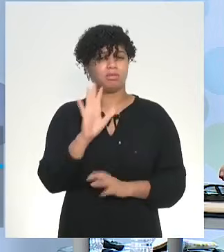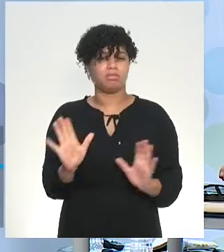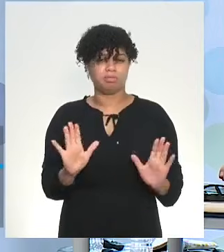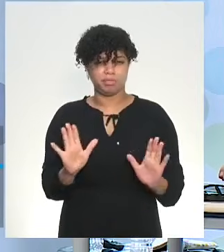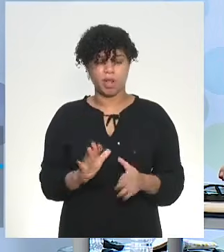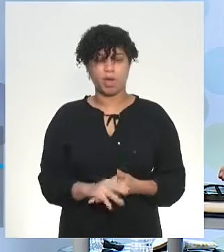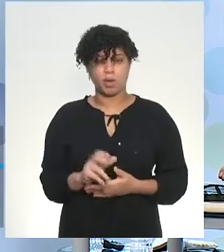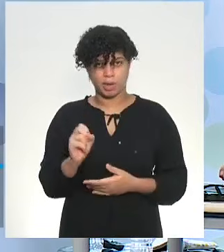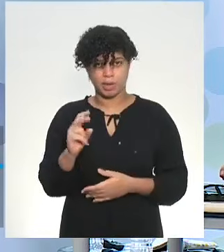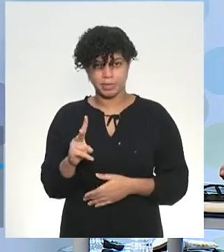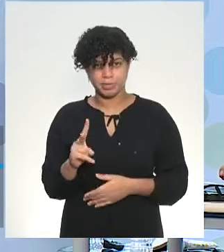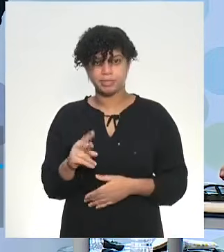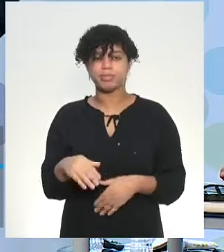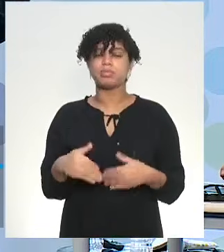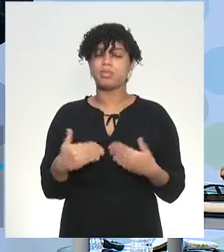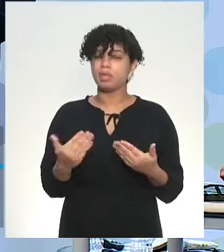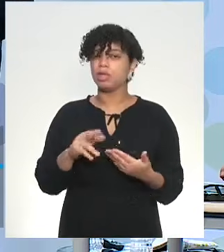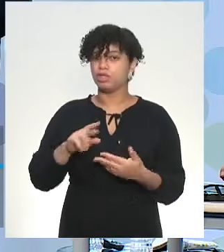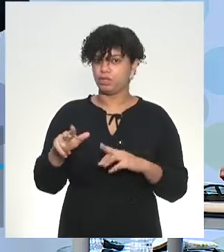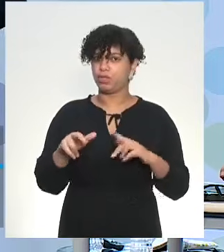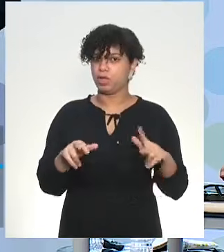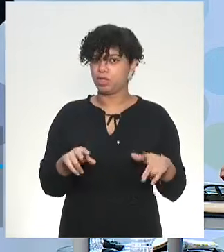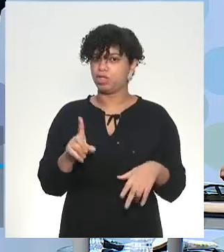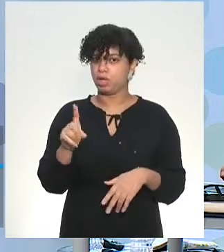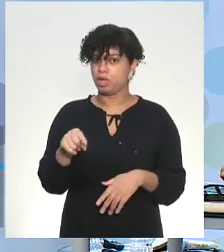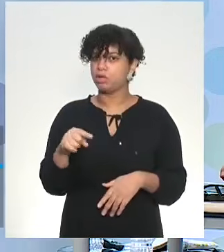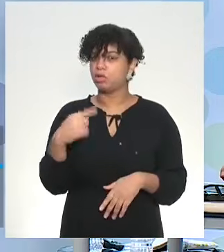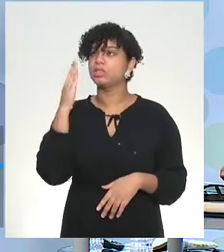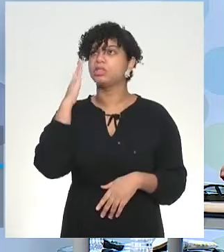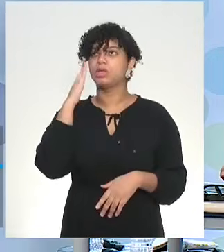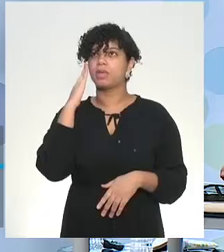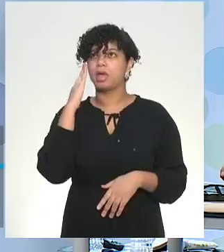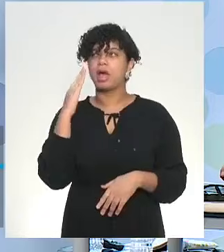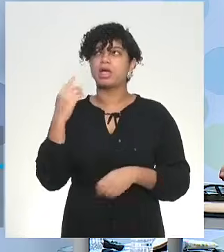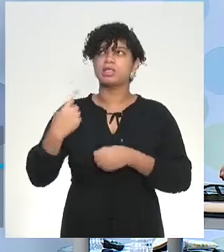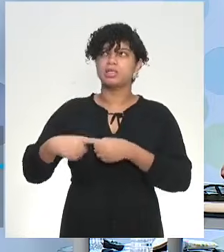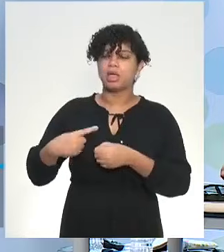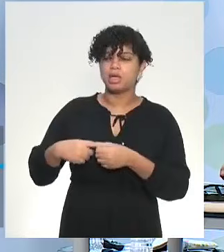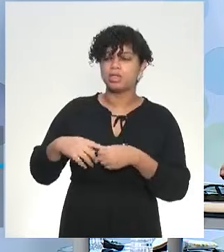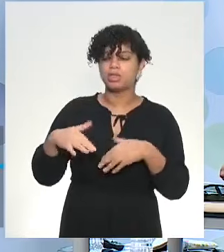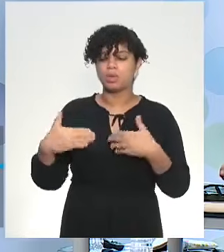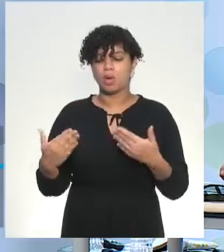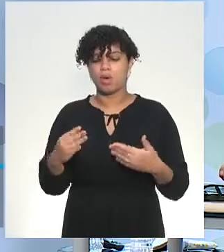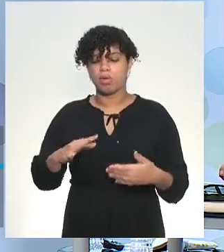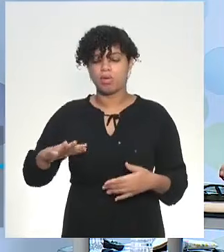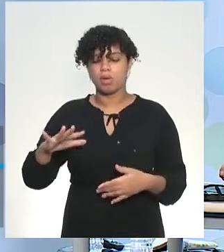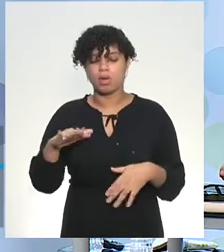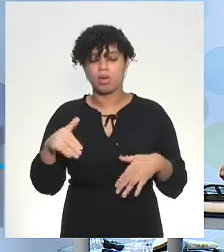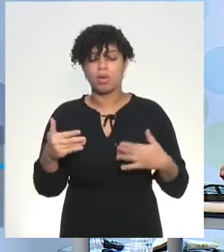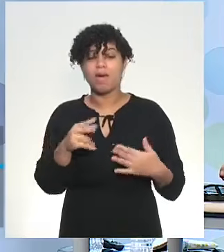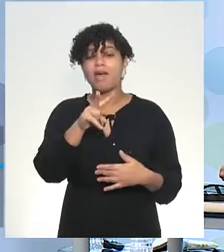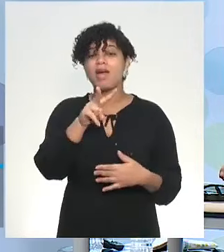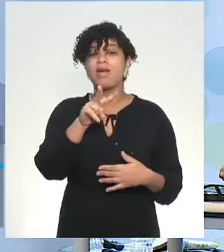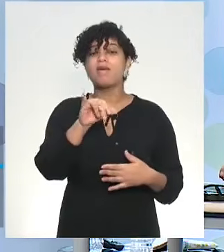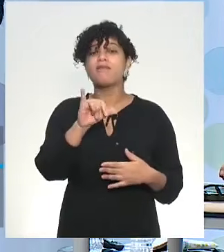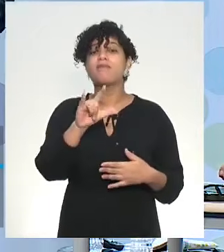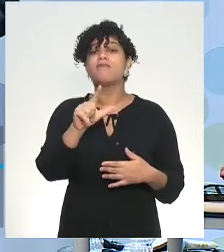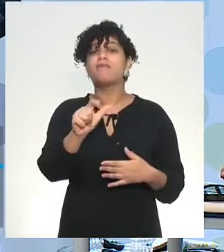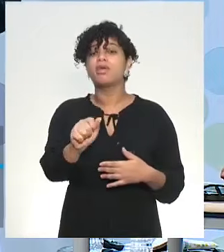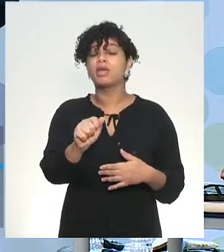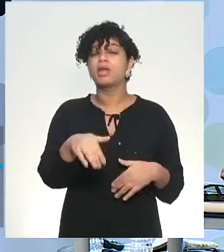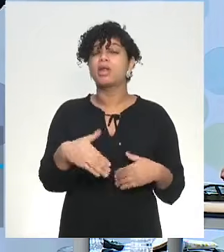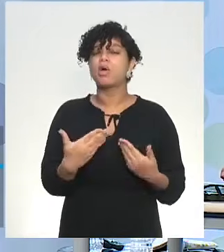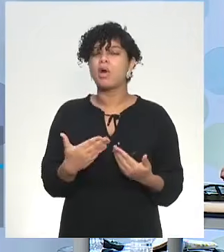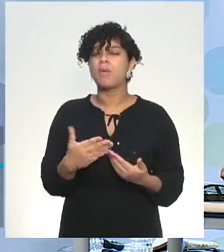Então, por isso que há essa diferença. Então, é importante retratar isso. Então, os arranjos populacionais que são citados hoje, que se